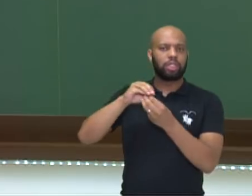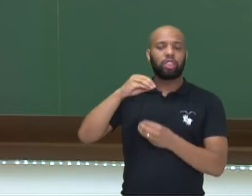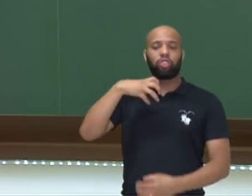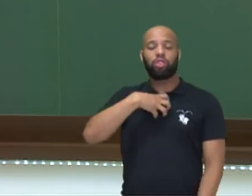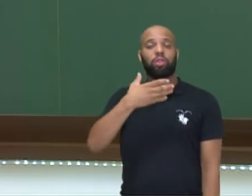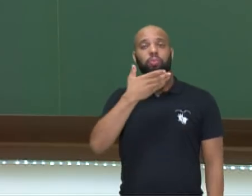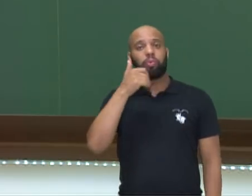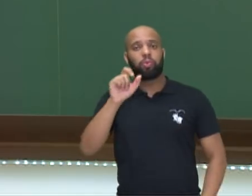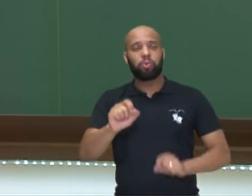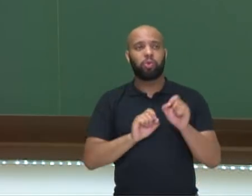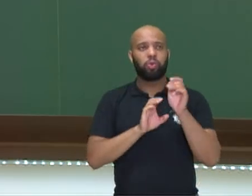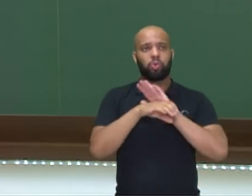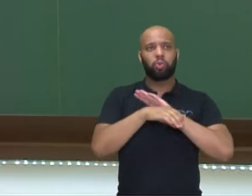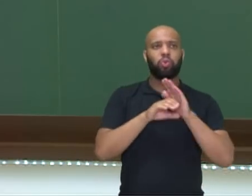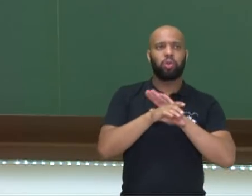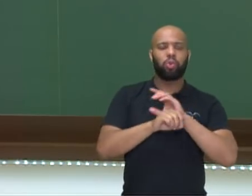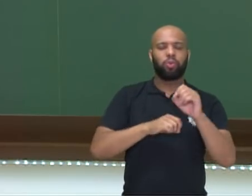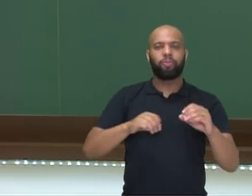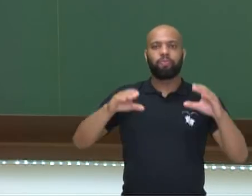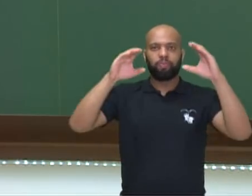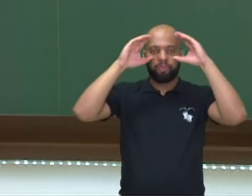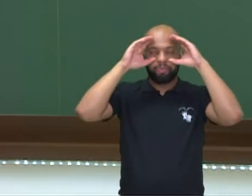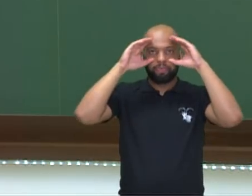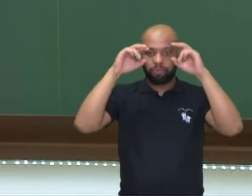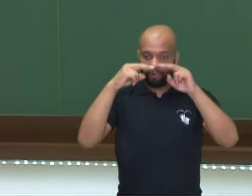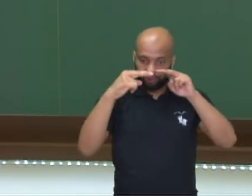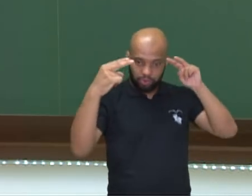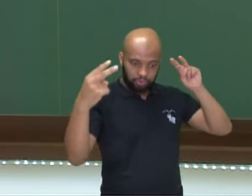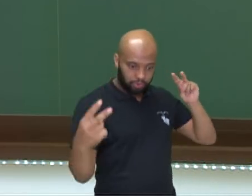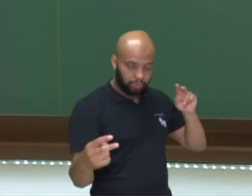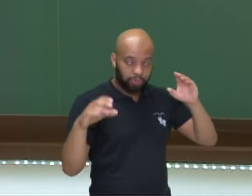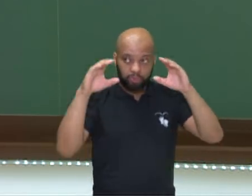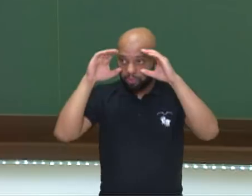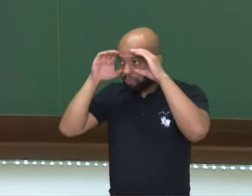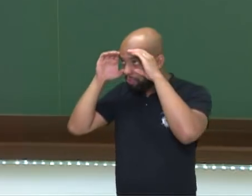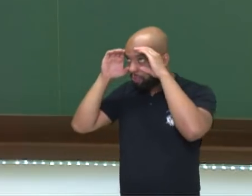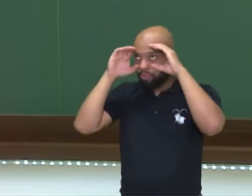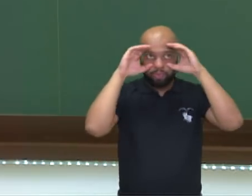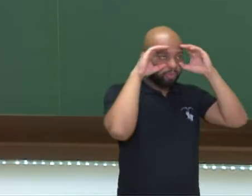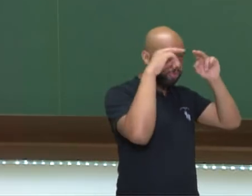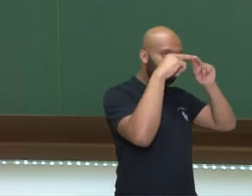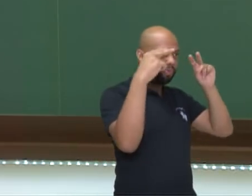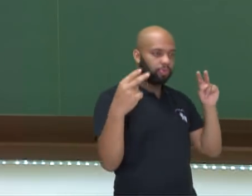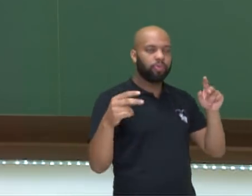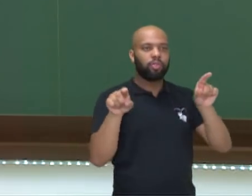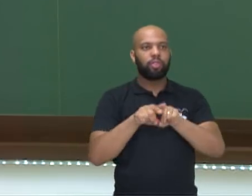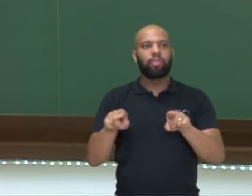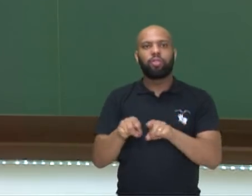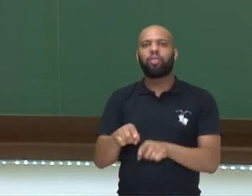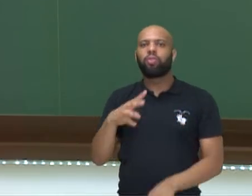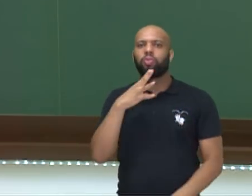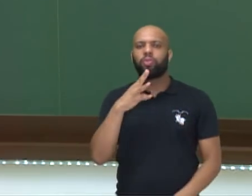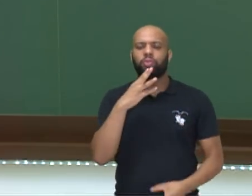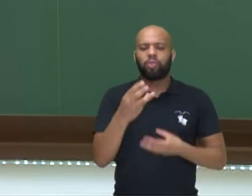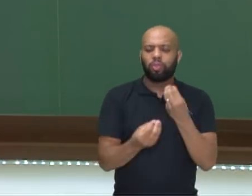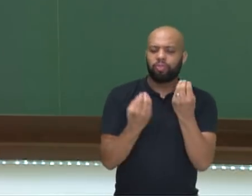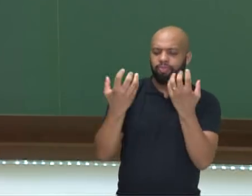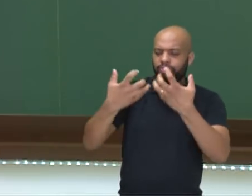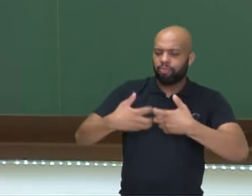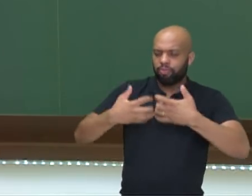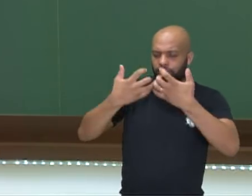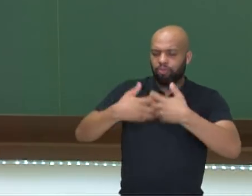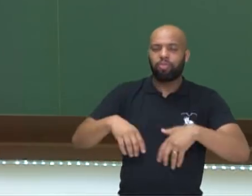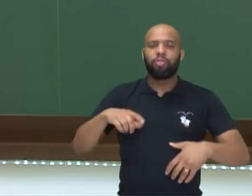esse conceito de realidade virtual. E também vamos conhecer como que